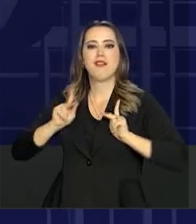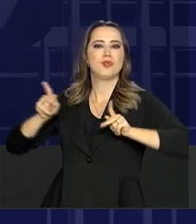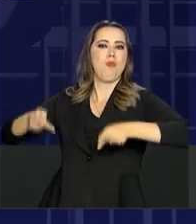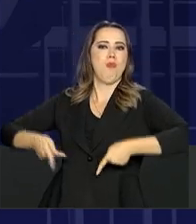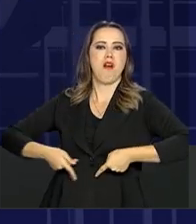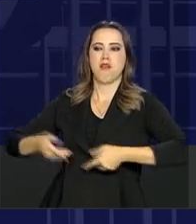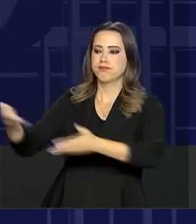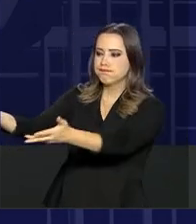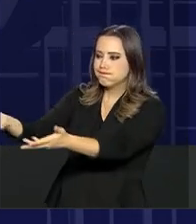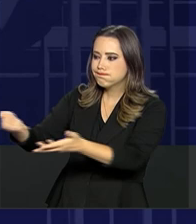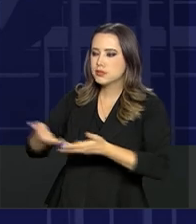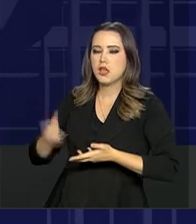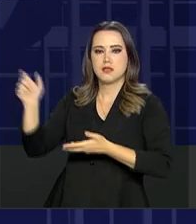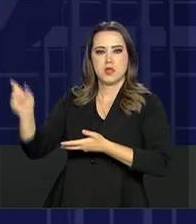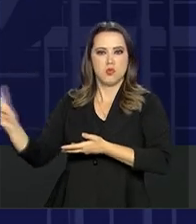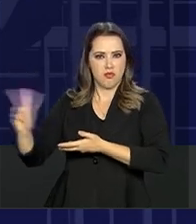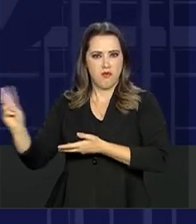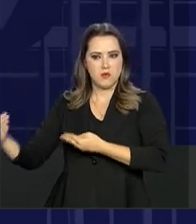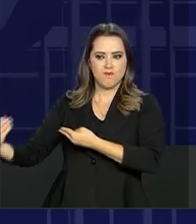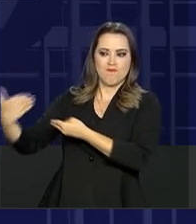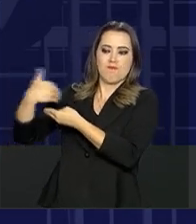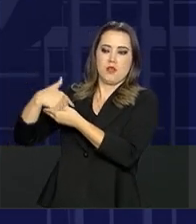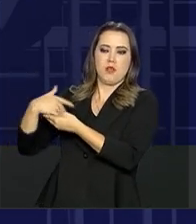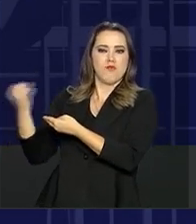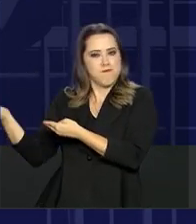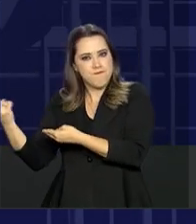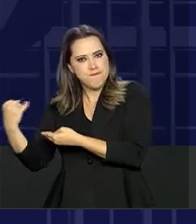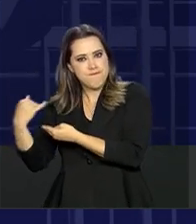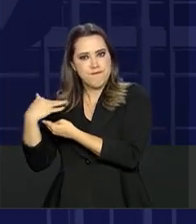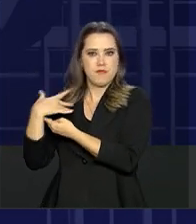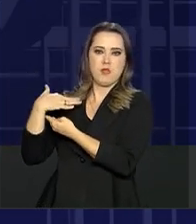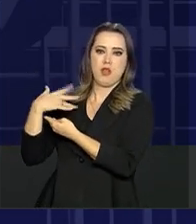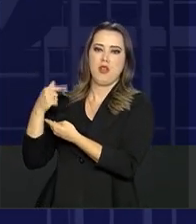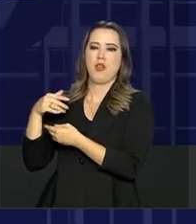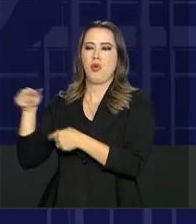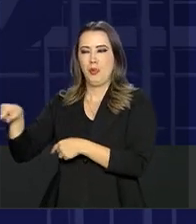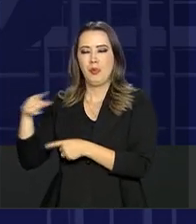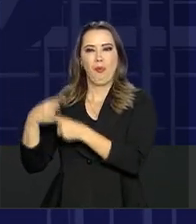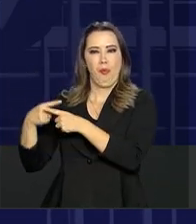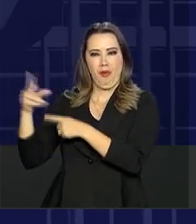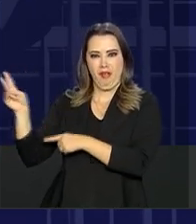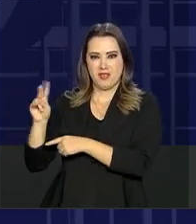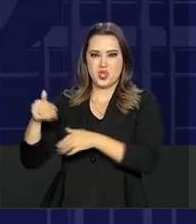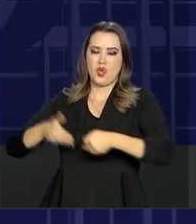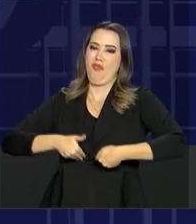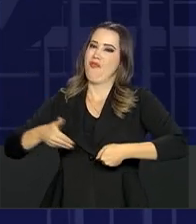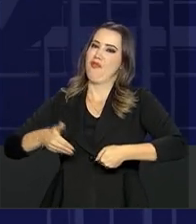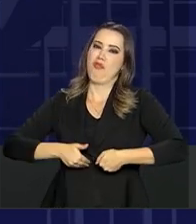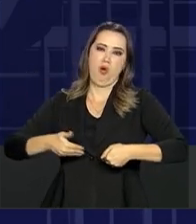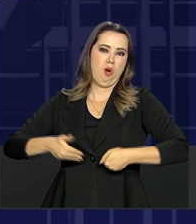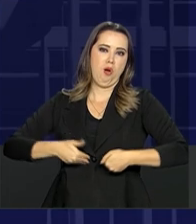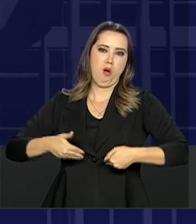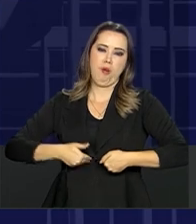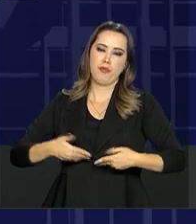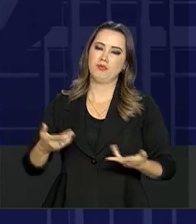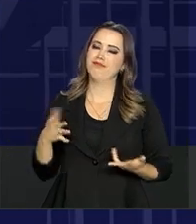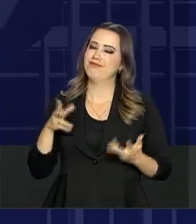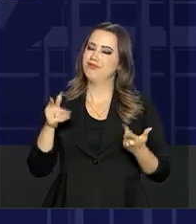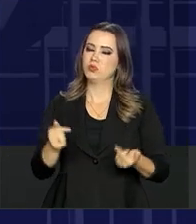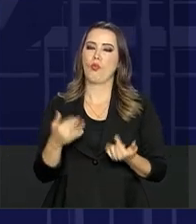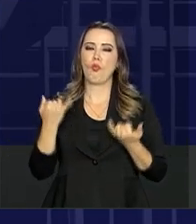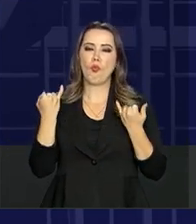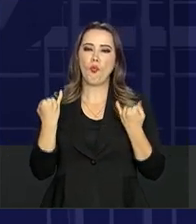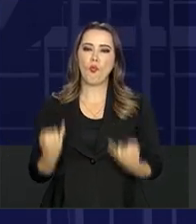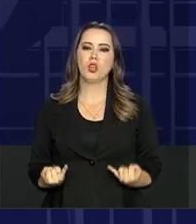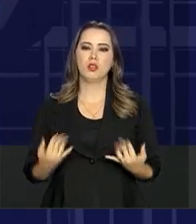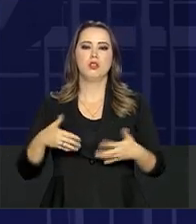a esses venezuelanos que deixam o seu país em decorrência da fome, em decorrência da falta até de nutrição absoluta